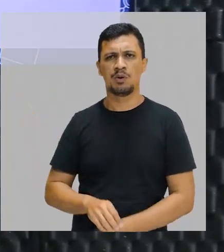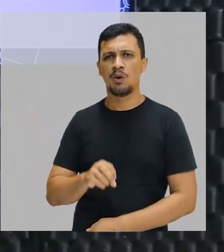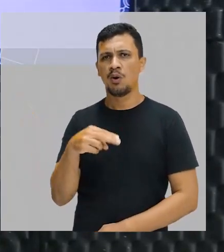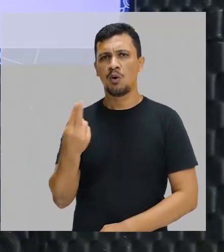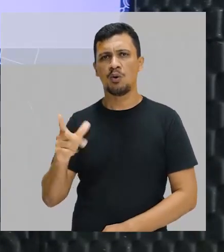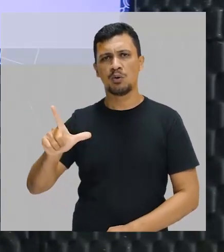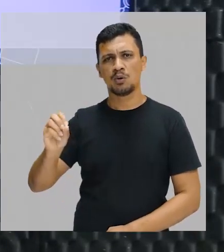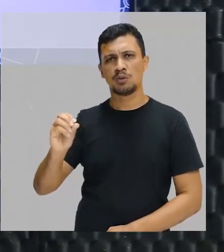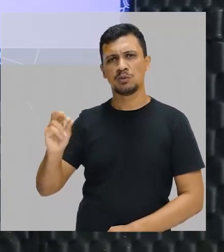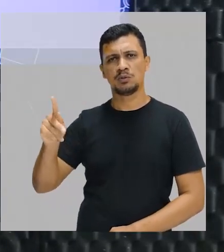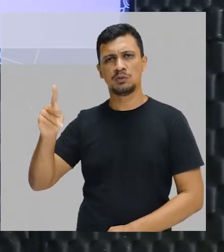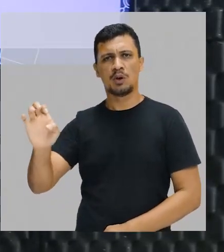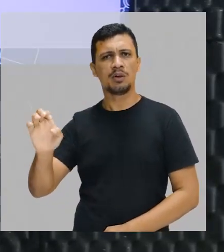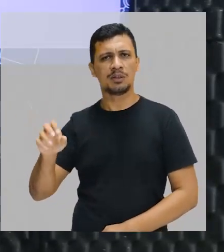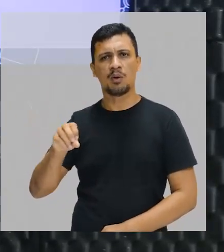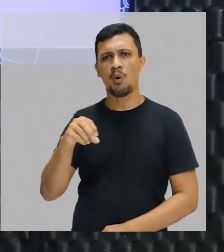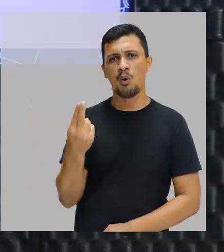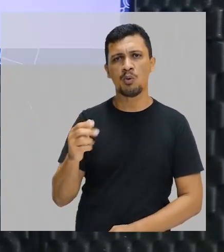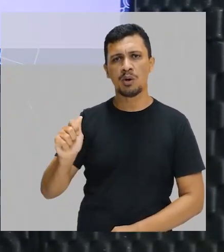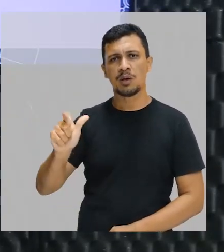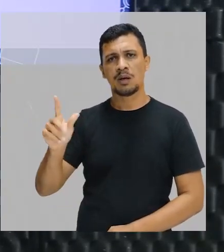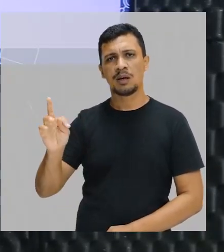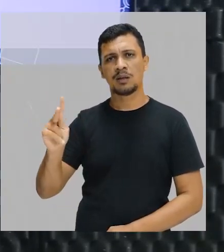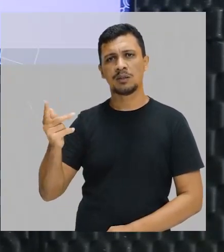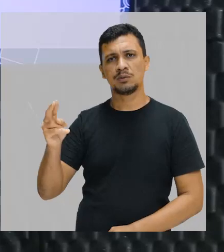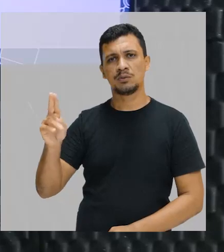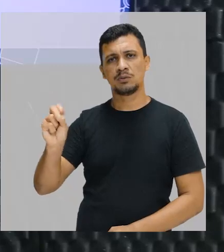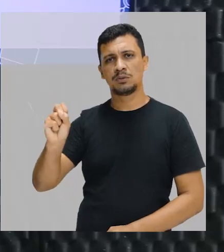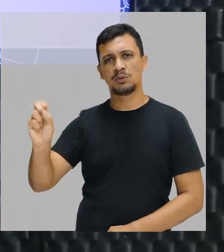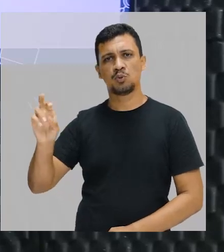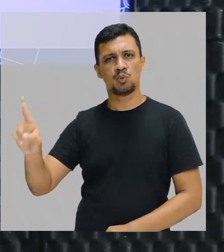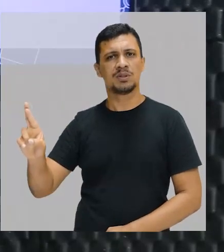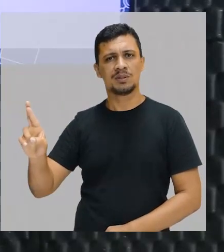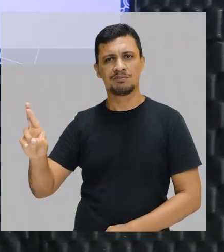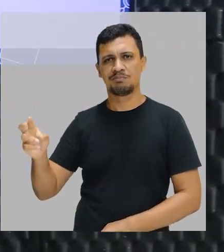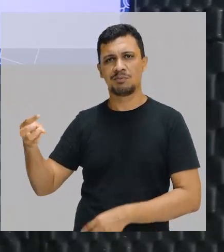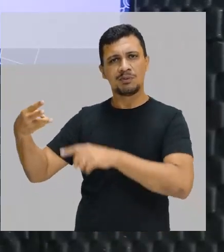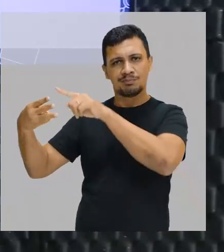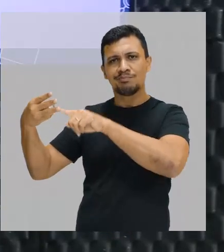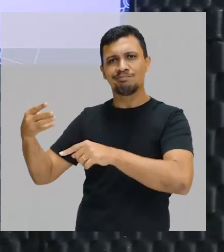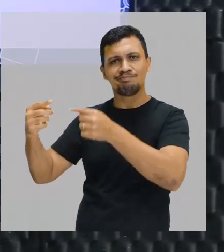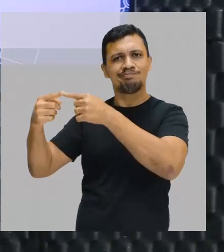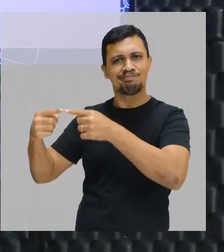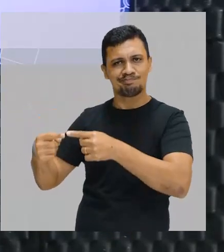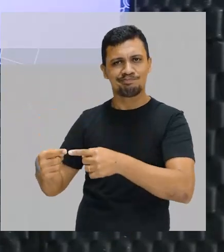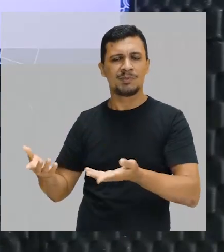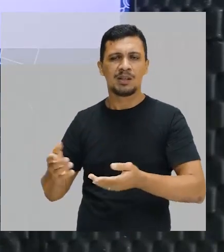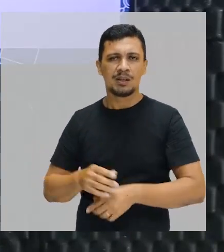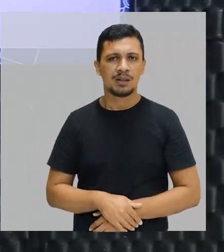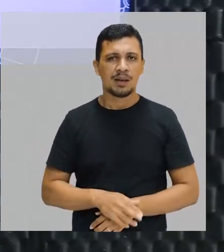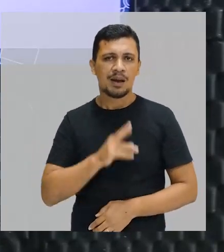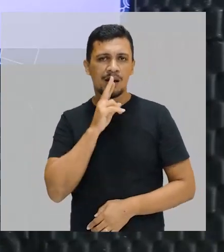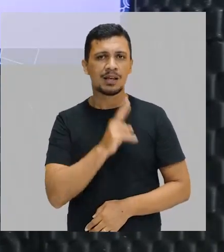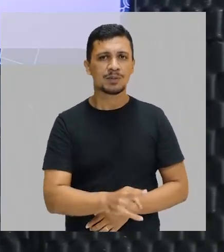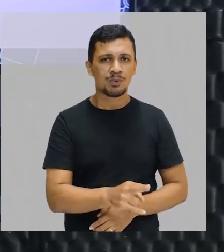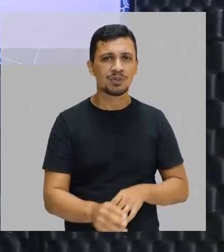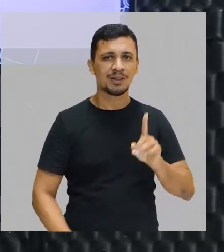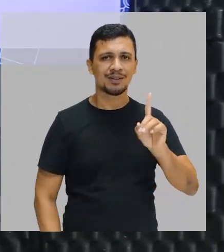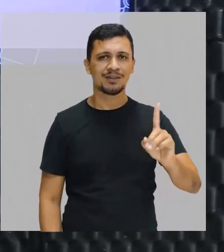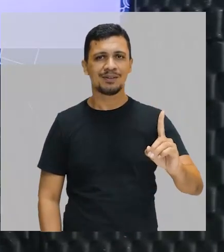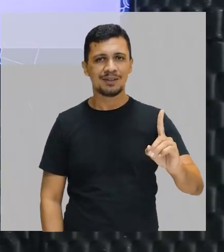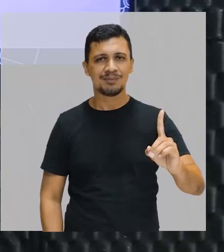Althusser, né? Johannes Althusser, que também é contratualista, tá? Basta você pesquisar que você vai encontrar. Então aqui é letra D de